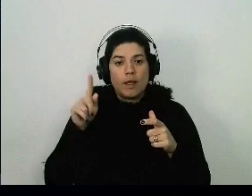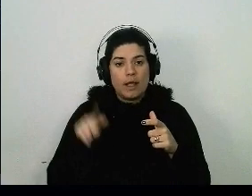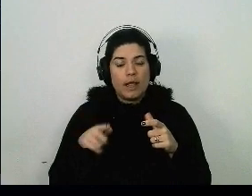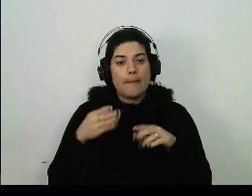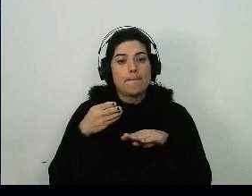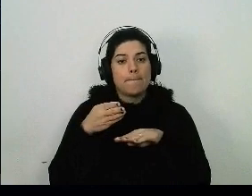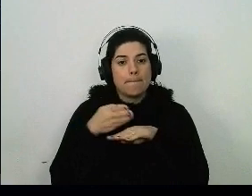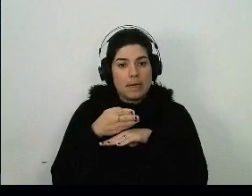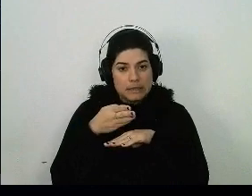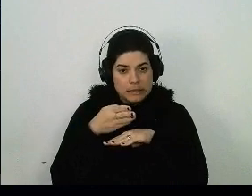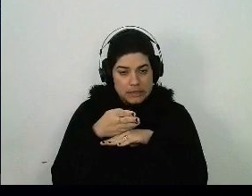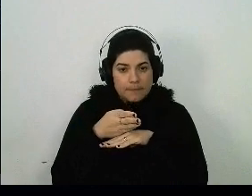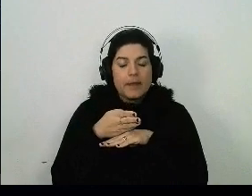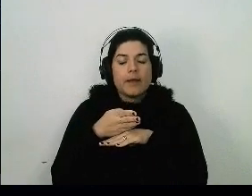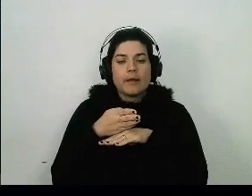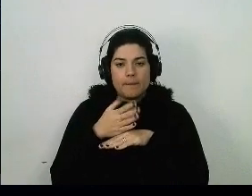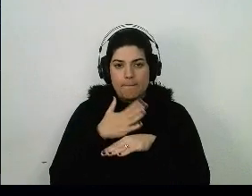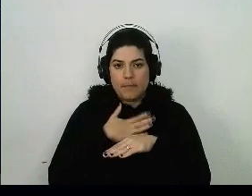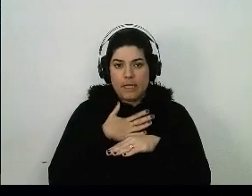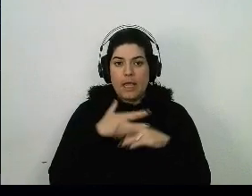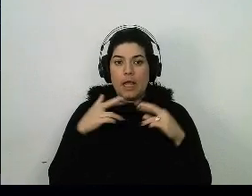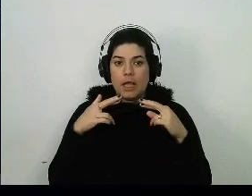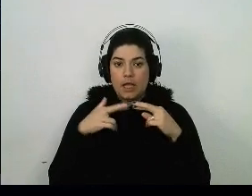participante na minha rede.